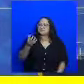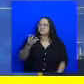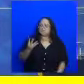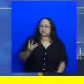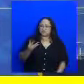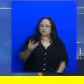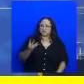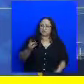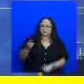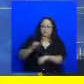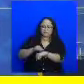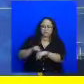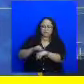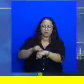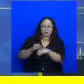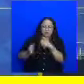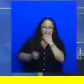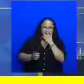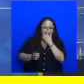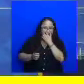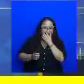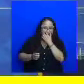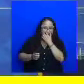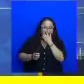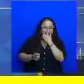64, bola marrom.